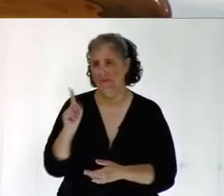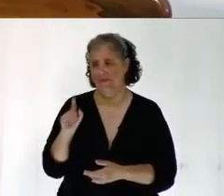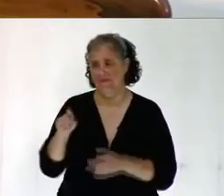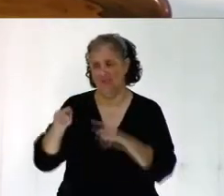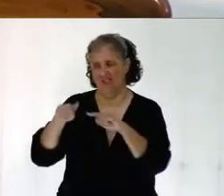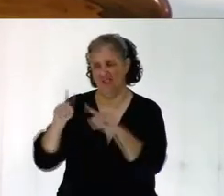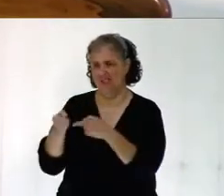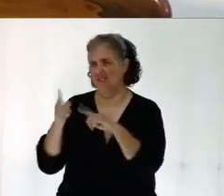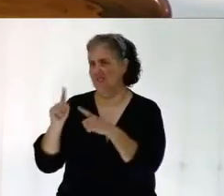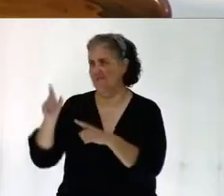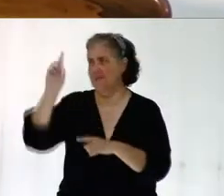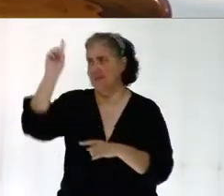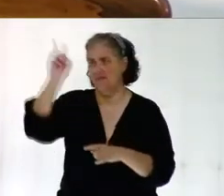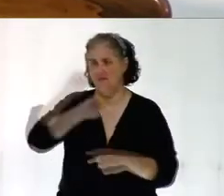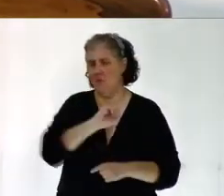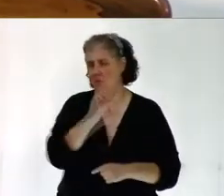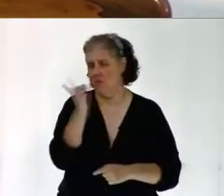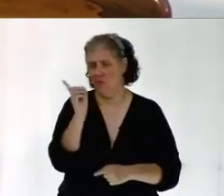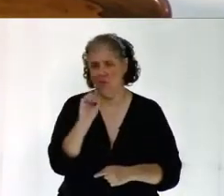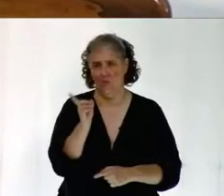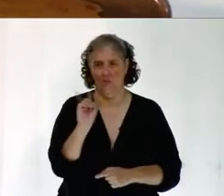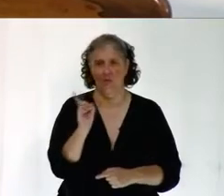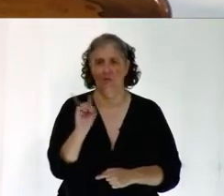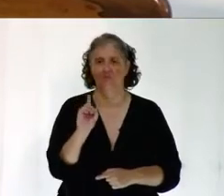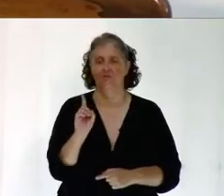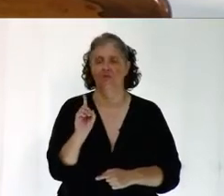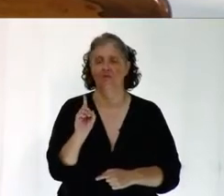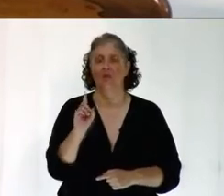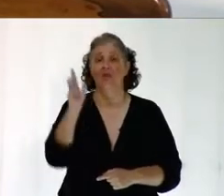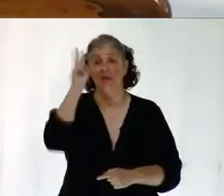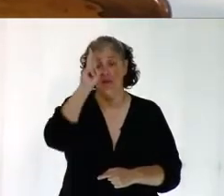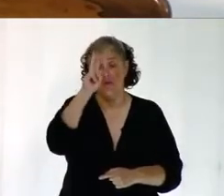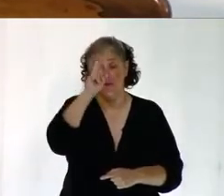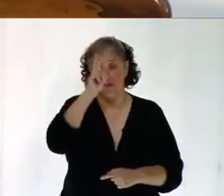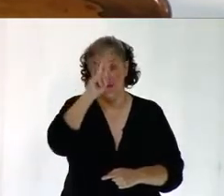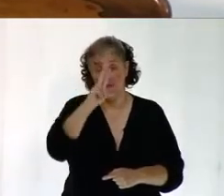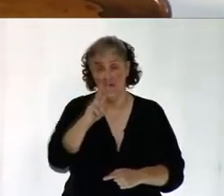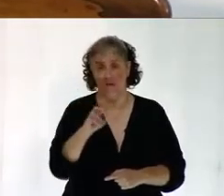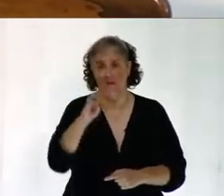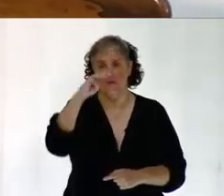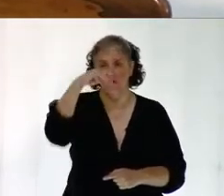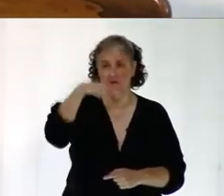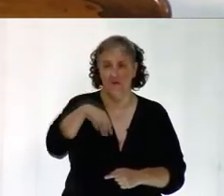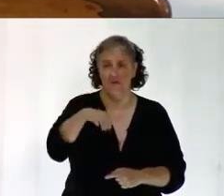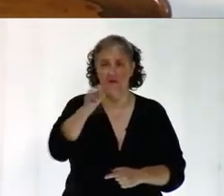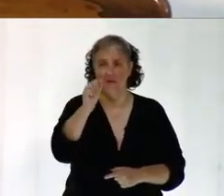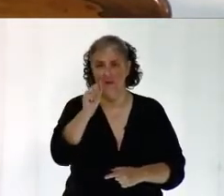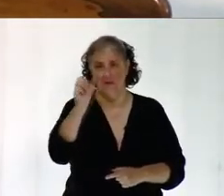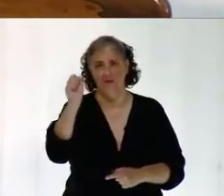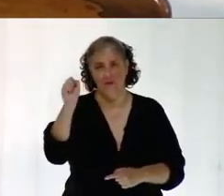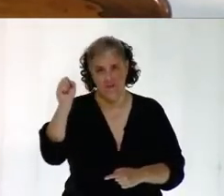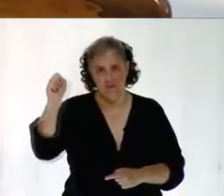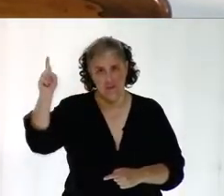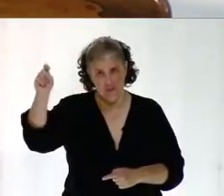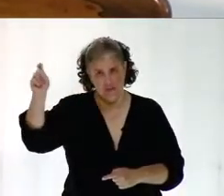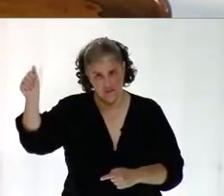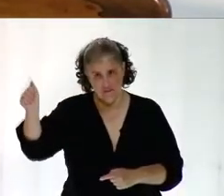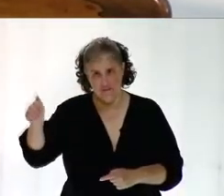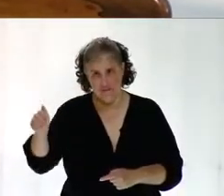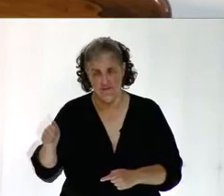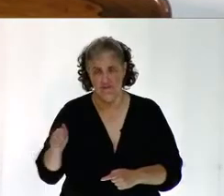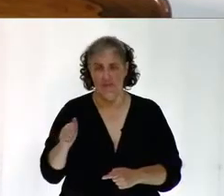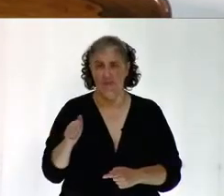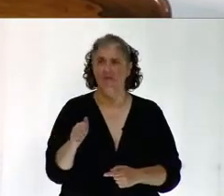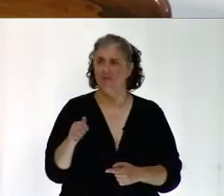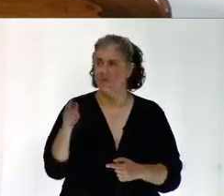tentar a deus e conta a história de massar você quer saber o que aconteceu ao povo